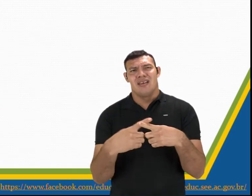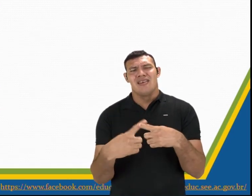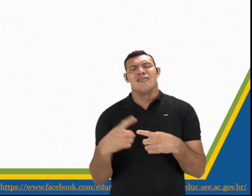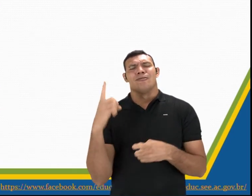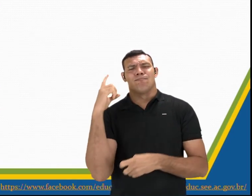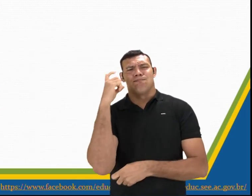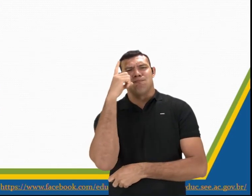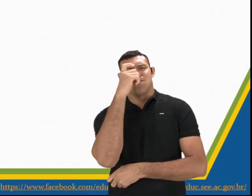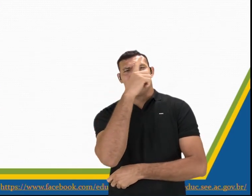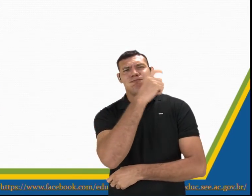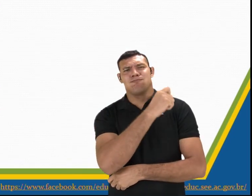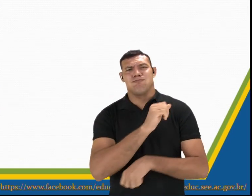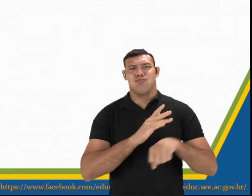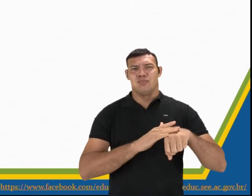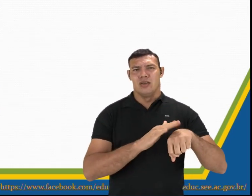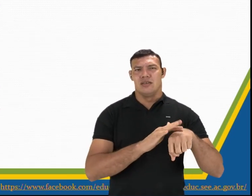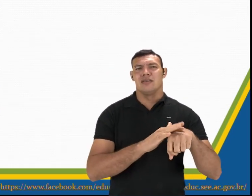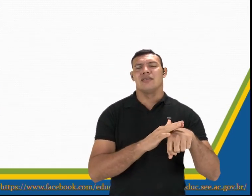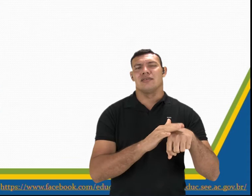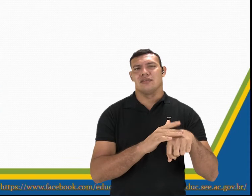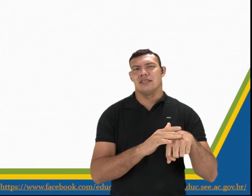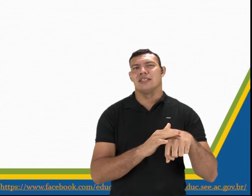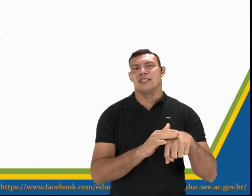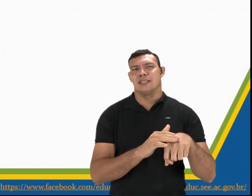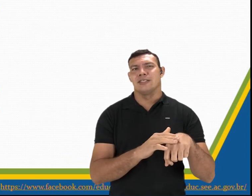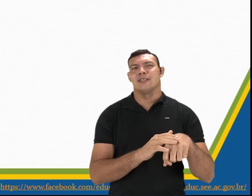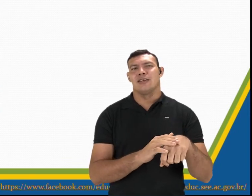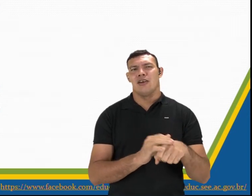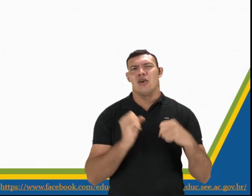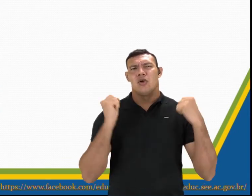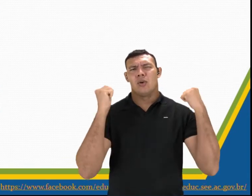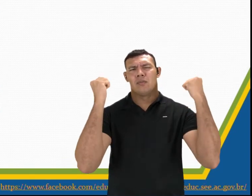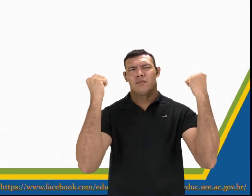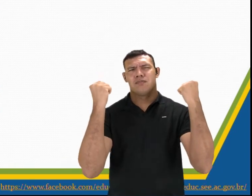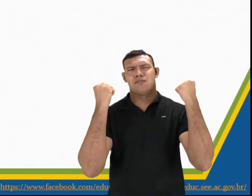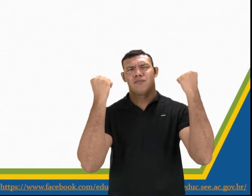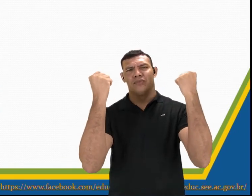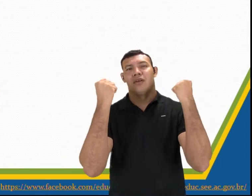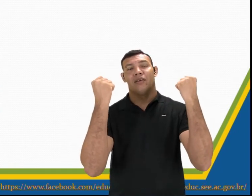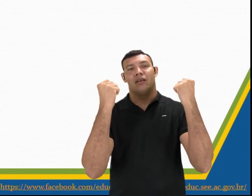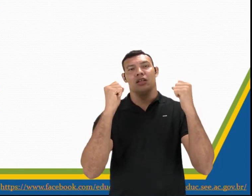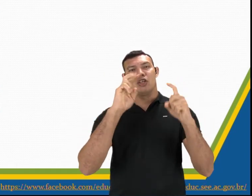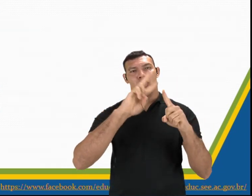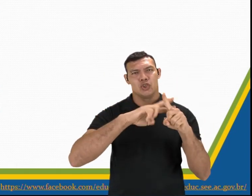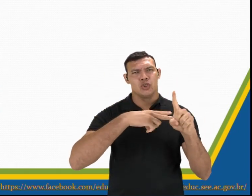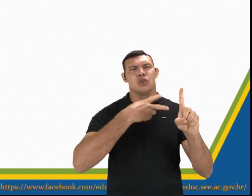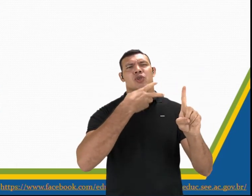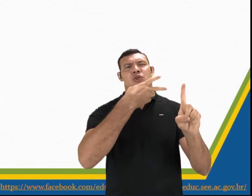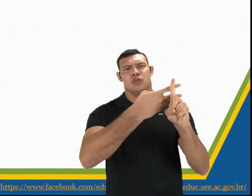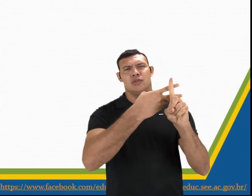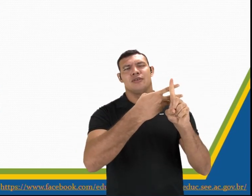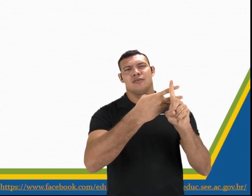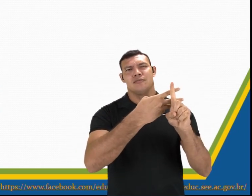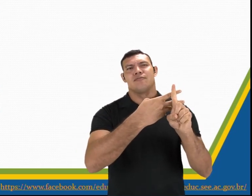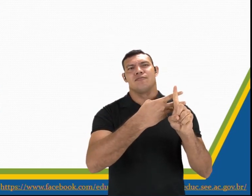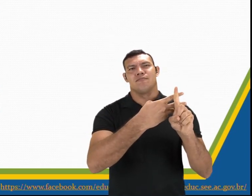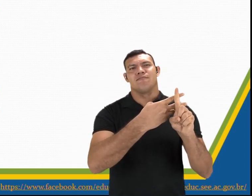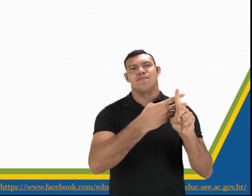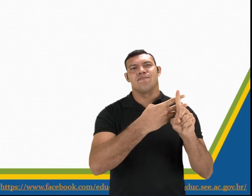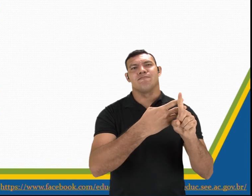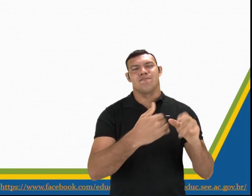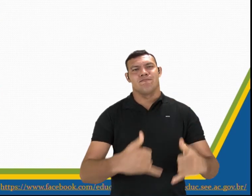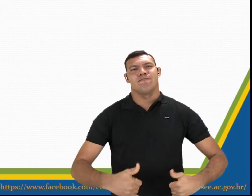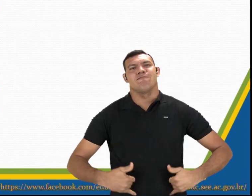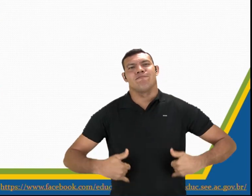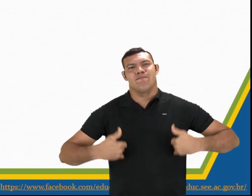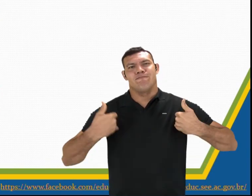aniversário foi comemorada em dose dupla, pela cura e pelo mais um ano de vida, tá? Então, preste atenção nas